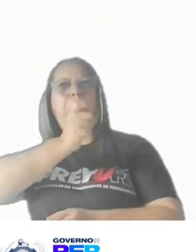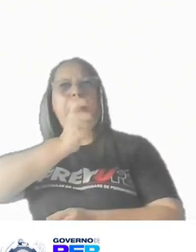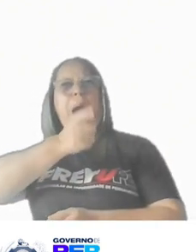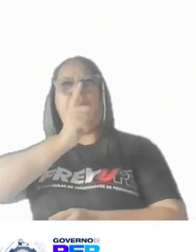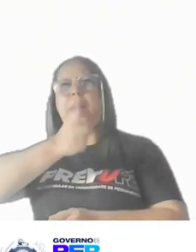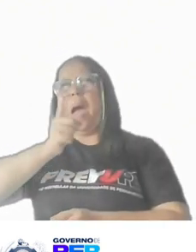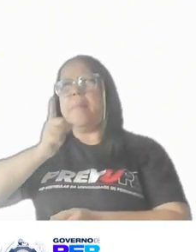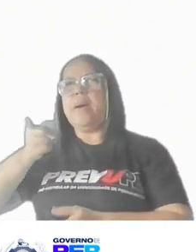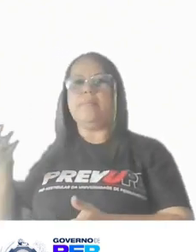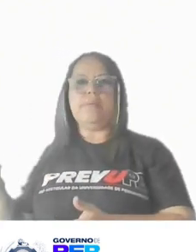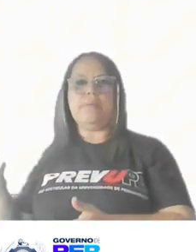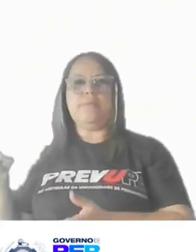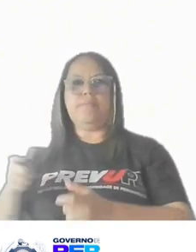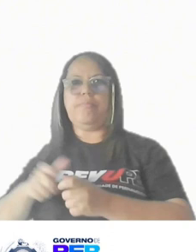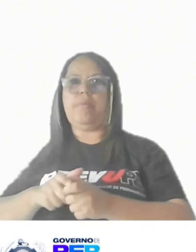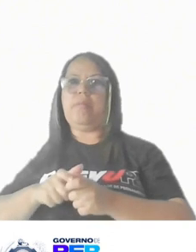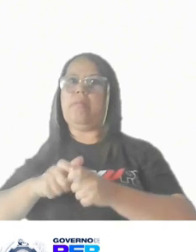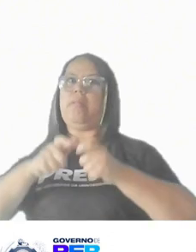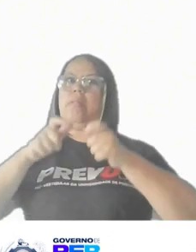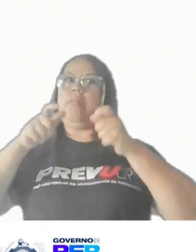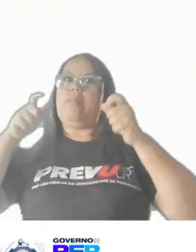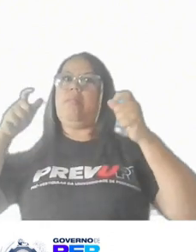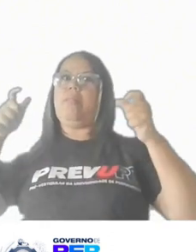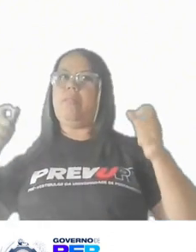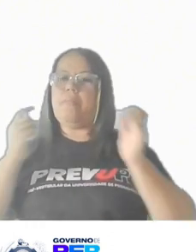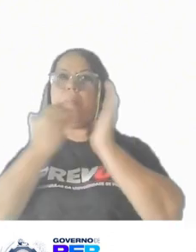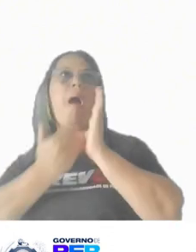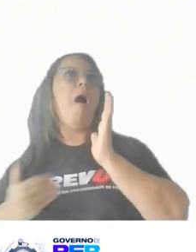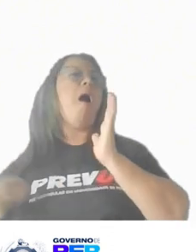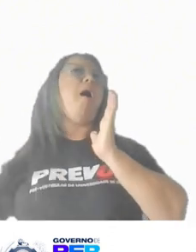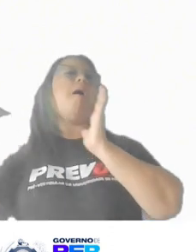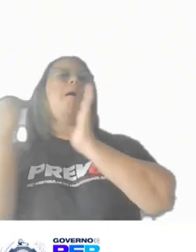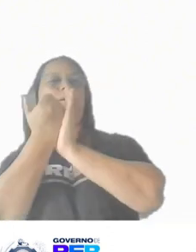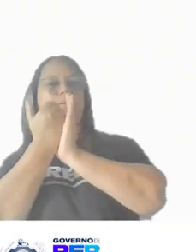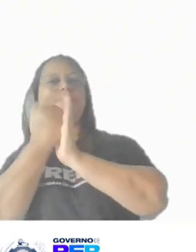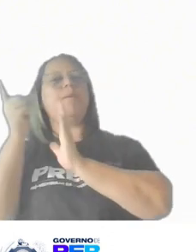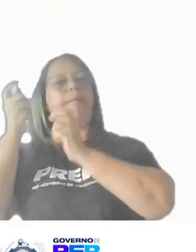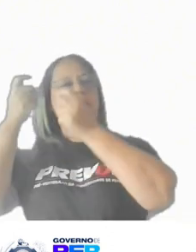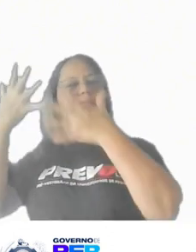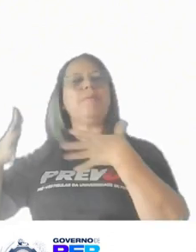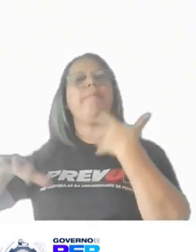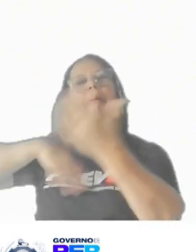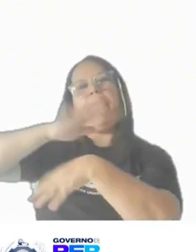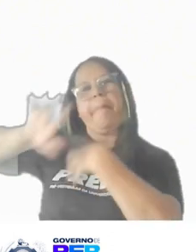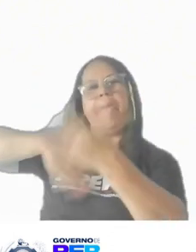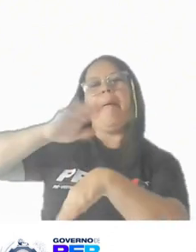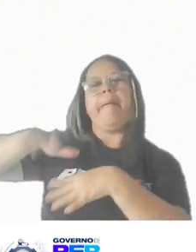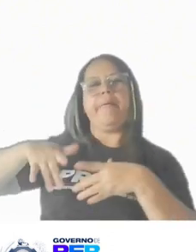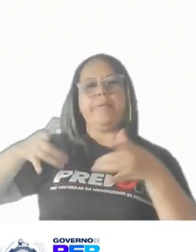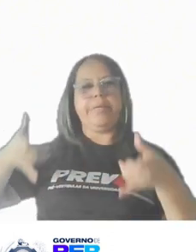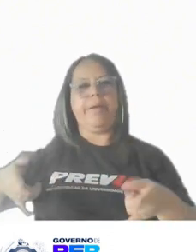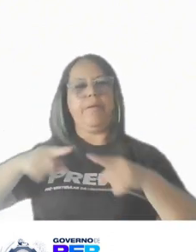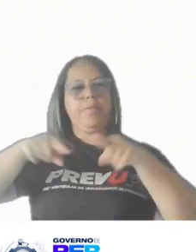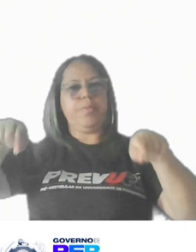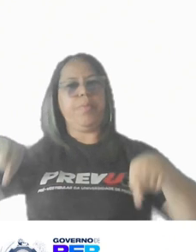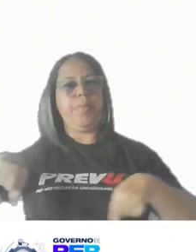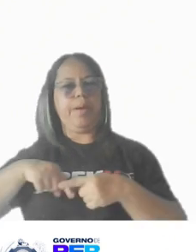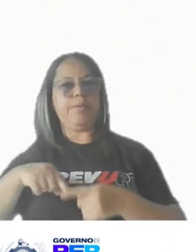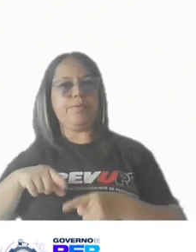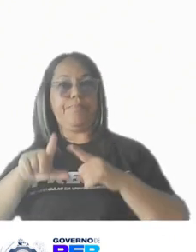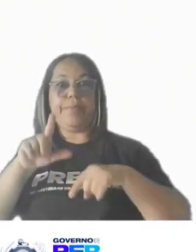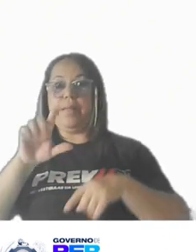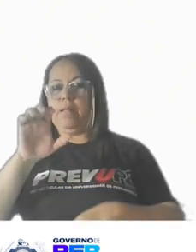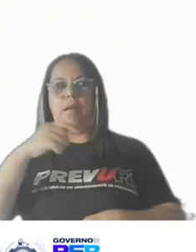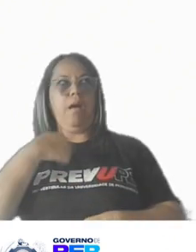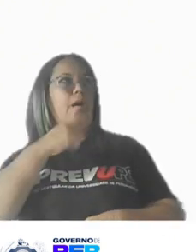uma hipérbole, o exagero da linguagem de forma intencional para justificar a bagunça no quarto. E na letra